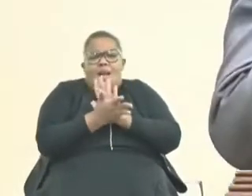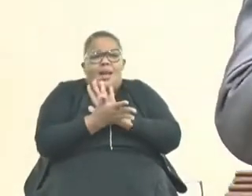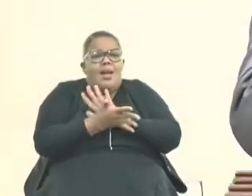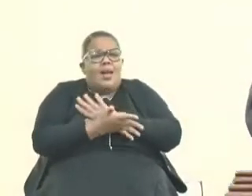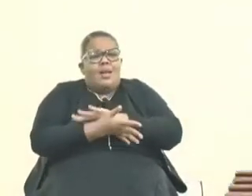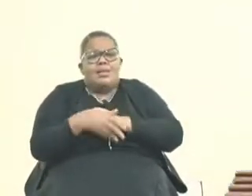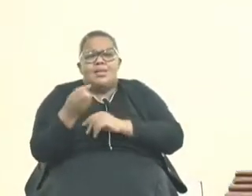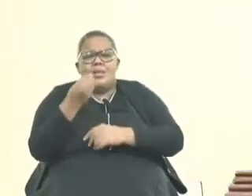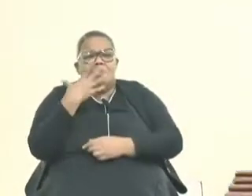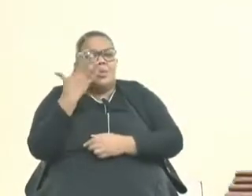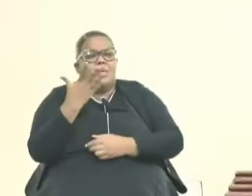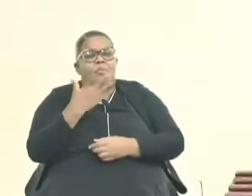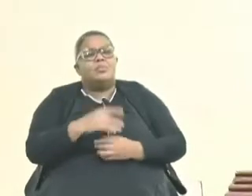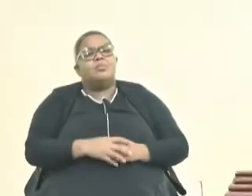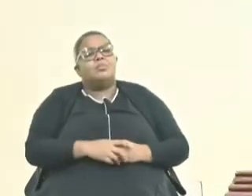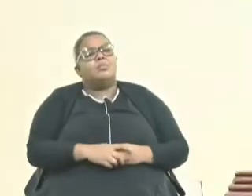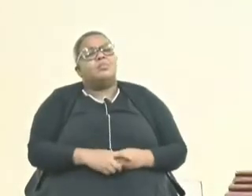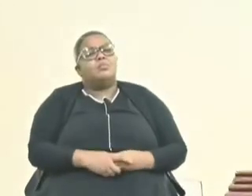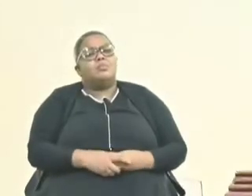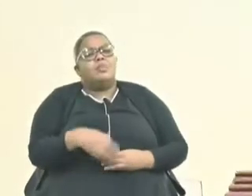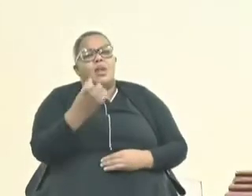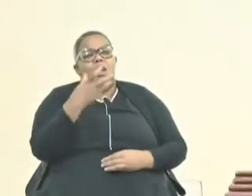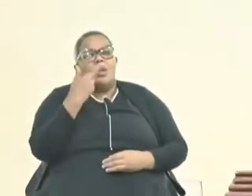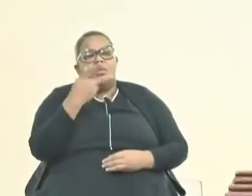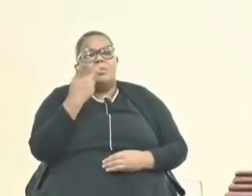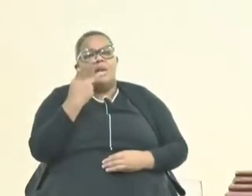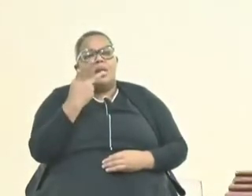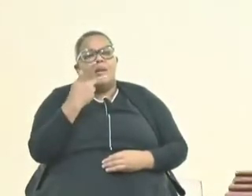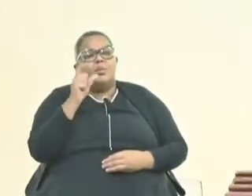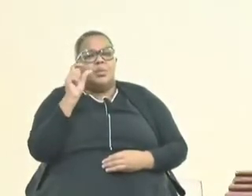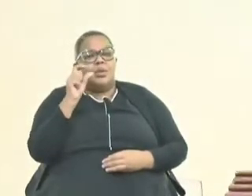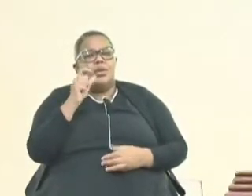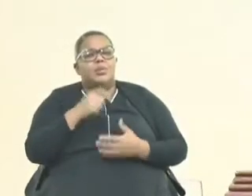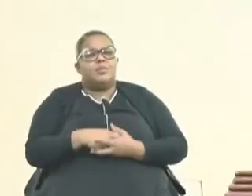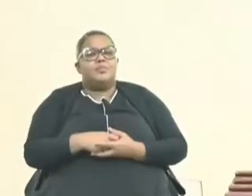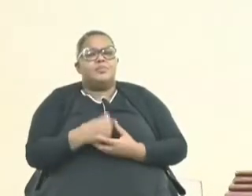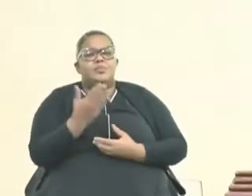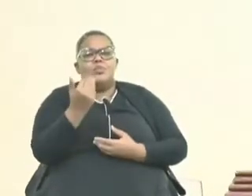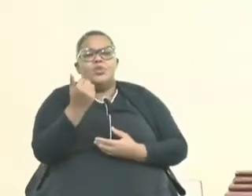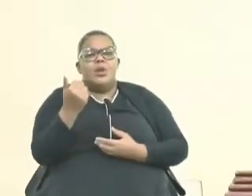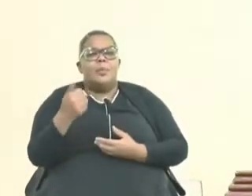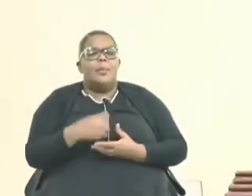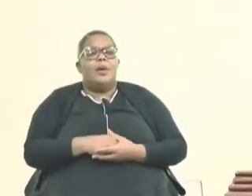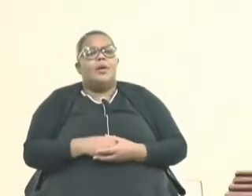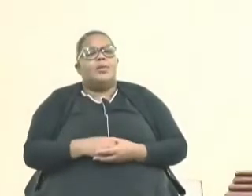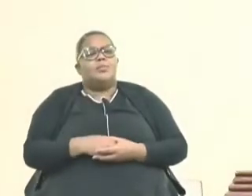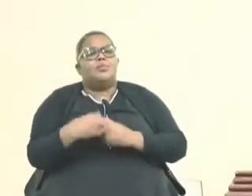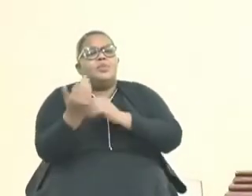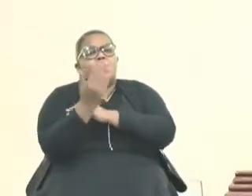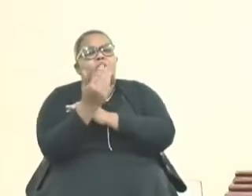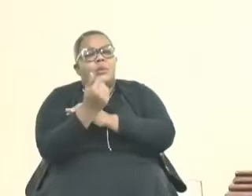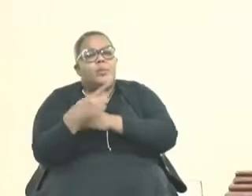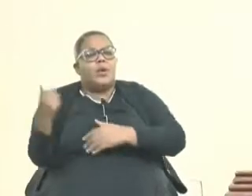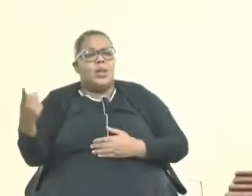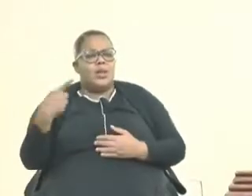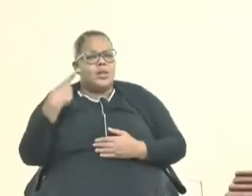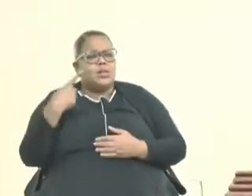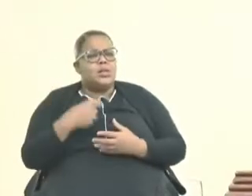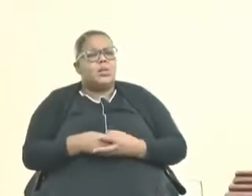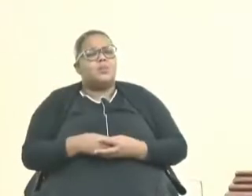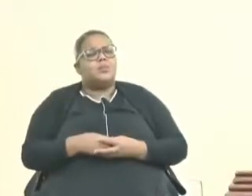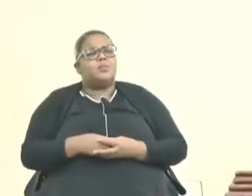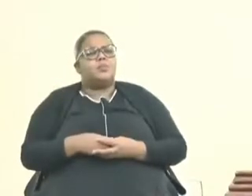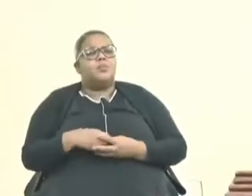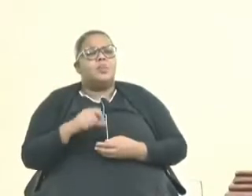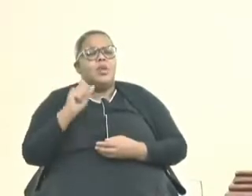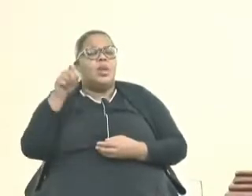e eu quero voltar um pouquinho a chamar a atenção do menino Samuel Ouvindo a